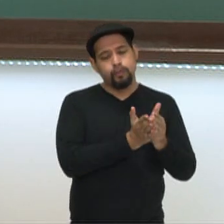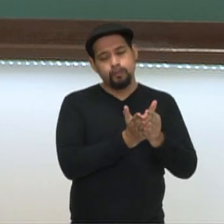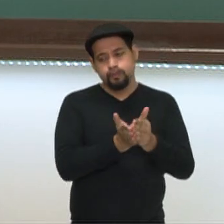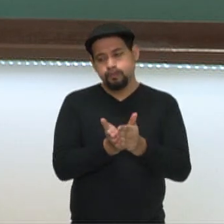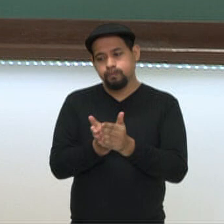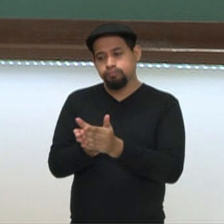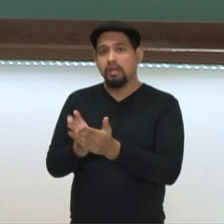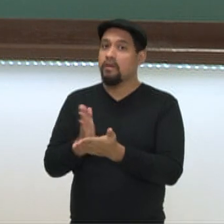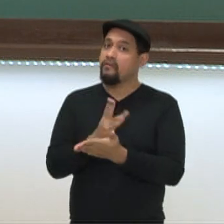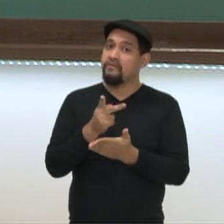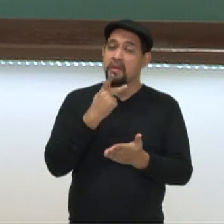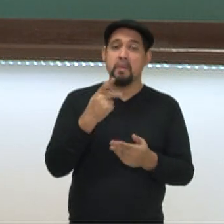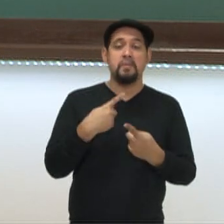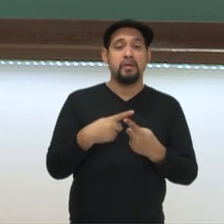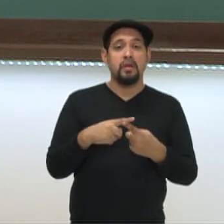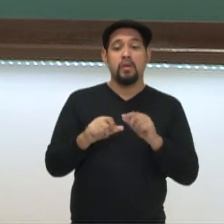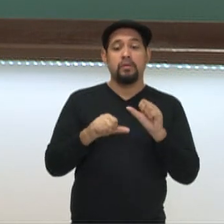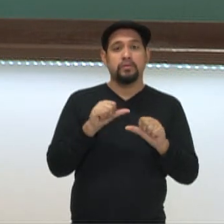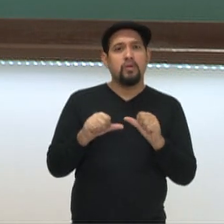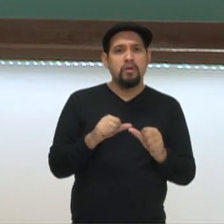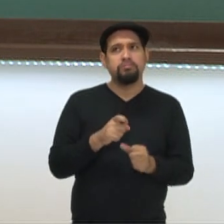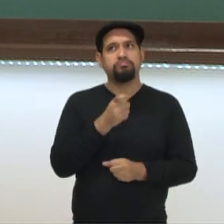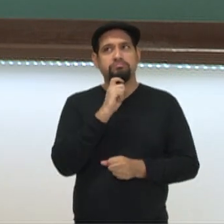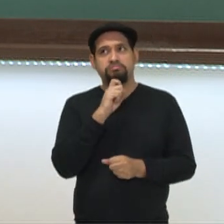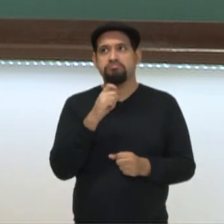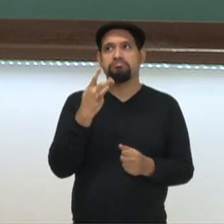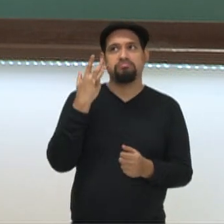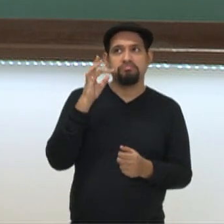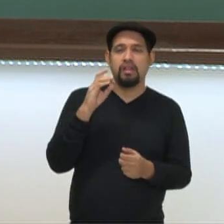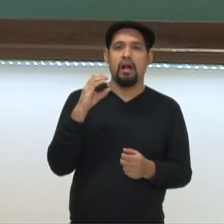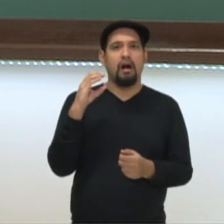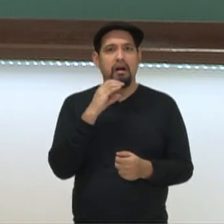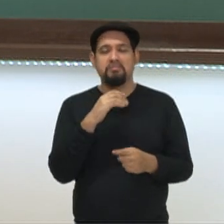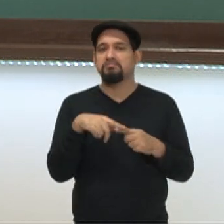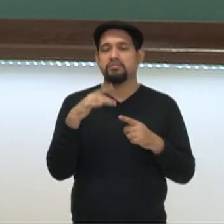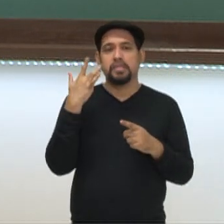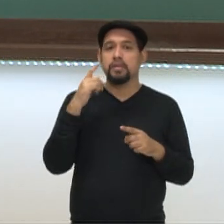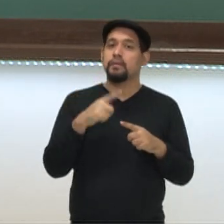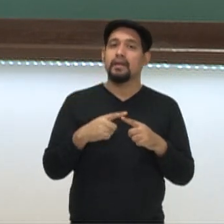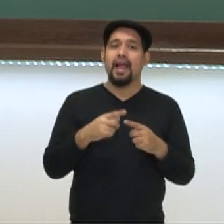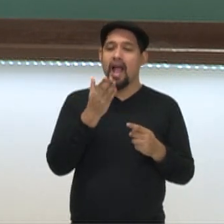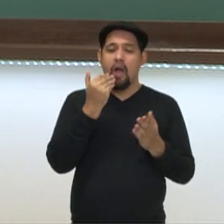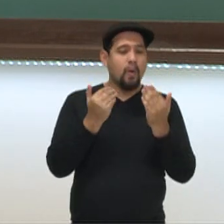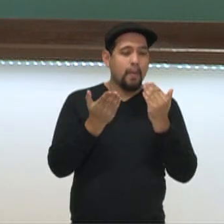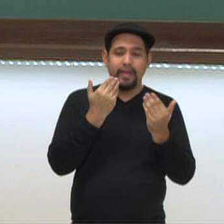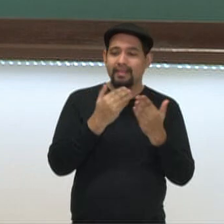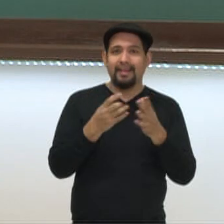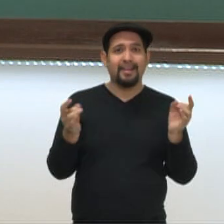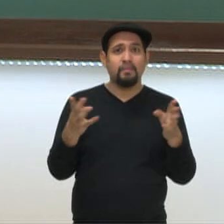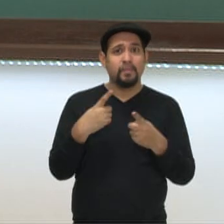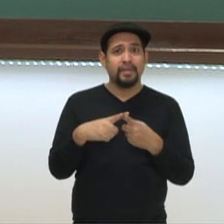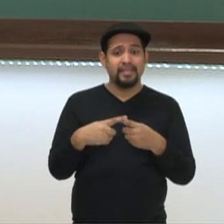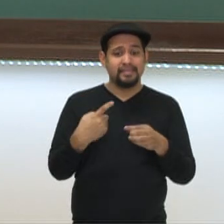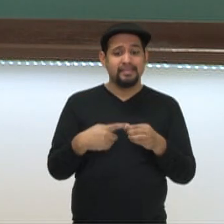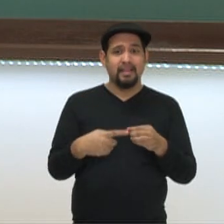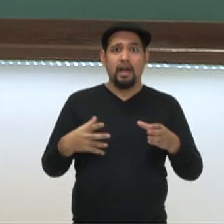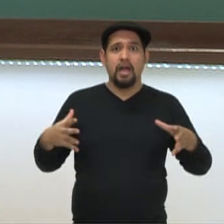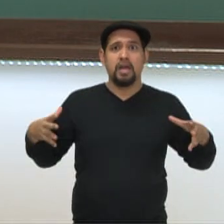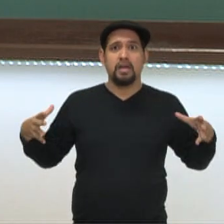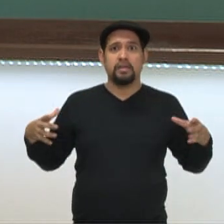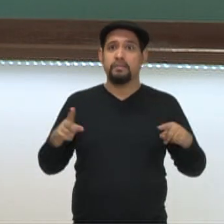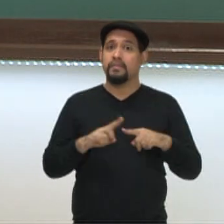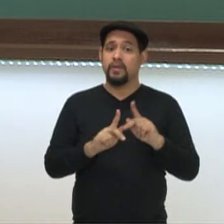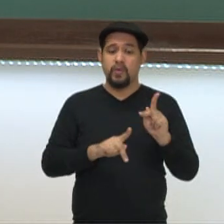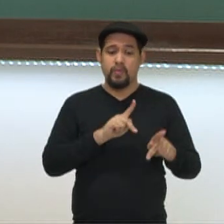alguns falam, por mudanças climáticas, pode ter sido por esgotar os recursos naturais, porque eram grandes cidades. O fato é que